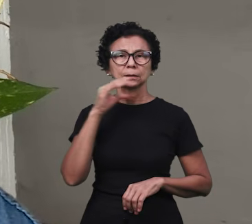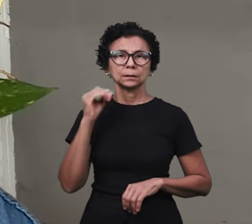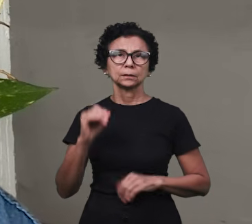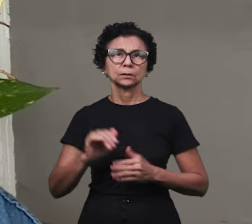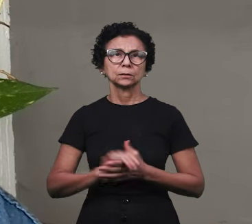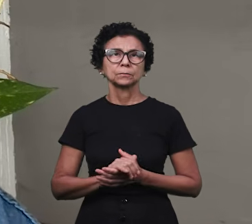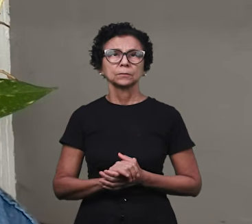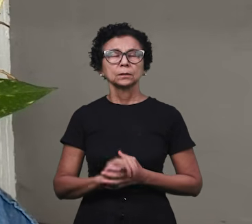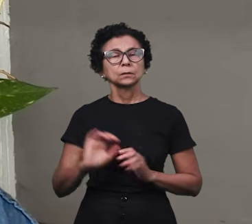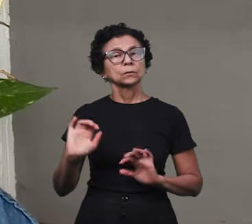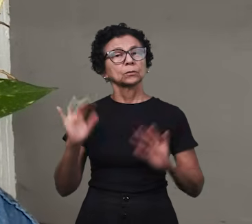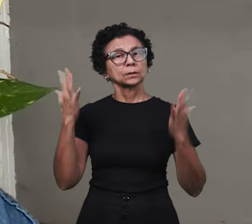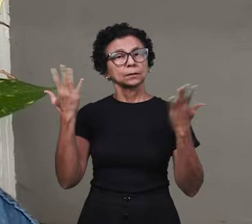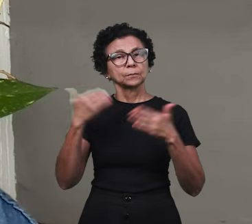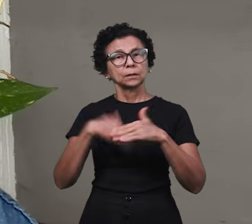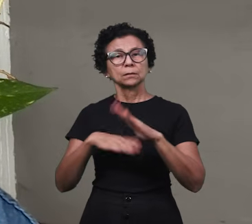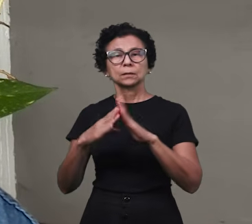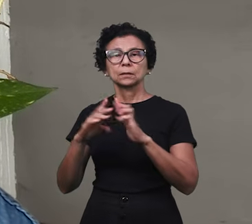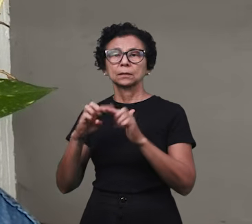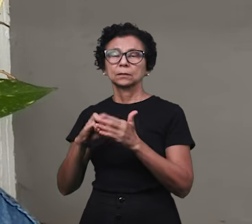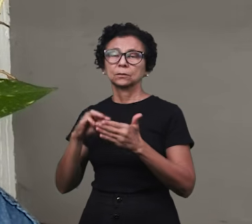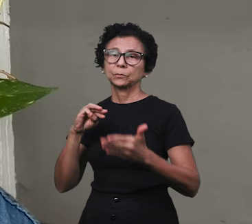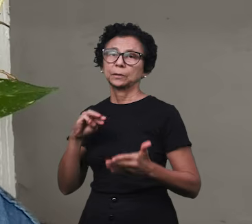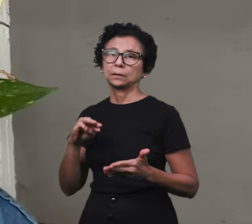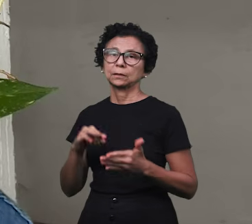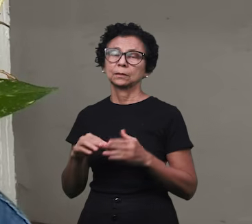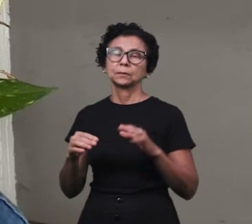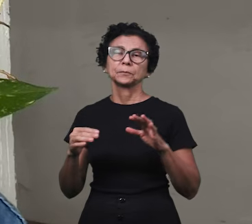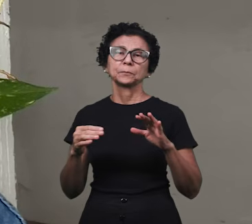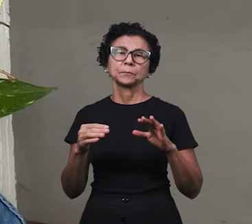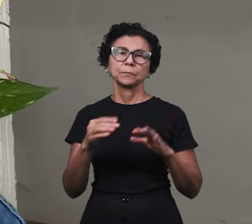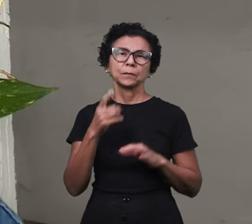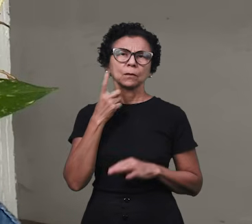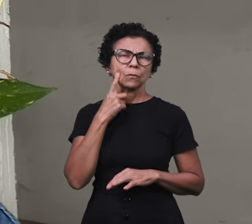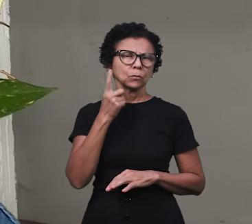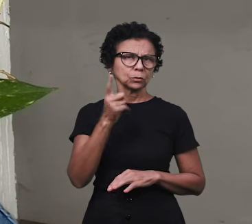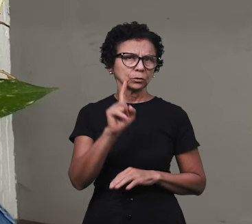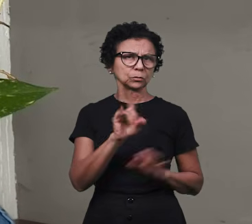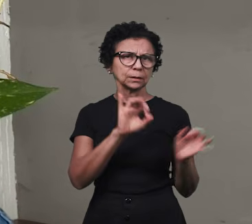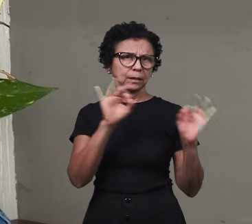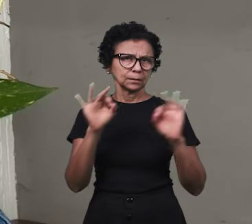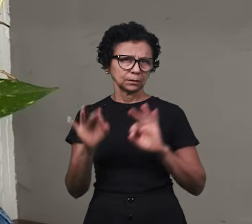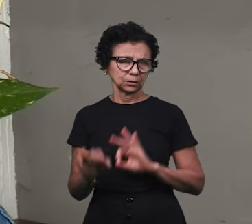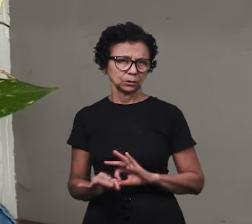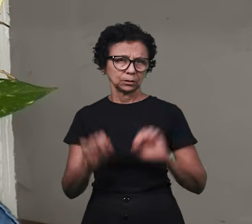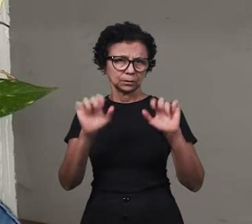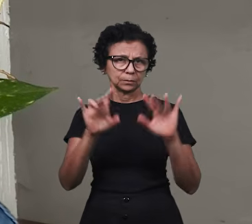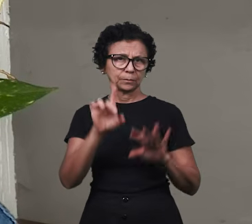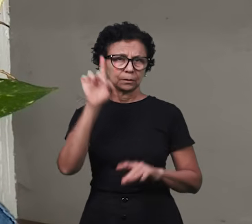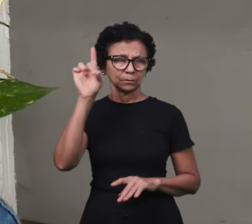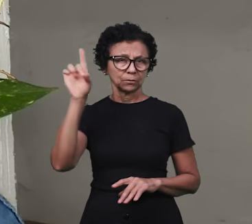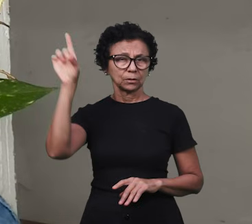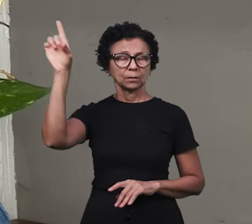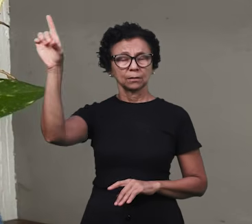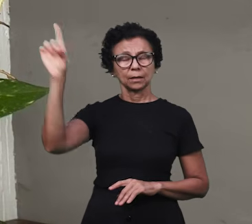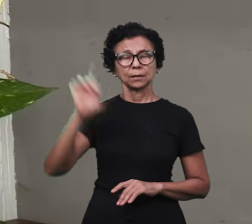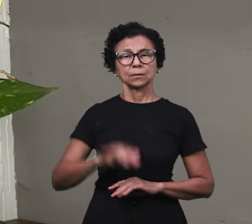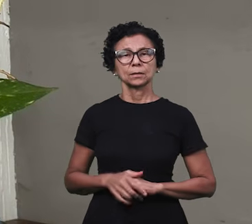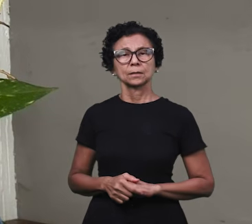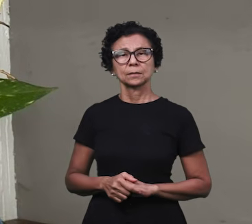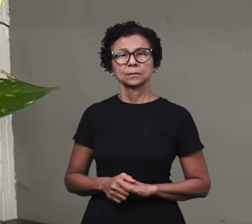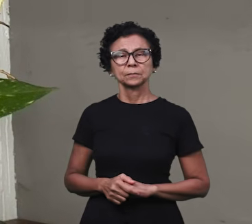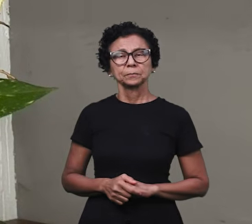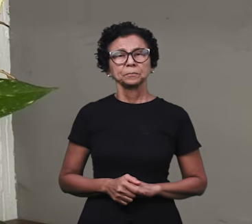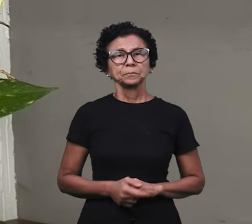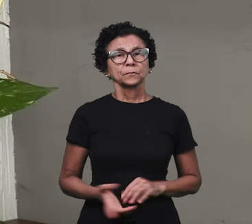alguns dos destaques dessa semana em nossas igrejas. O Manaí News continua trazendo os registros daquilo que o Senhor tem operado em nosso